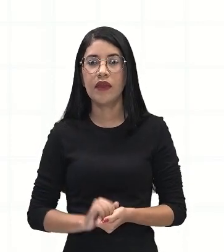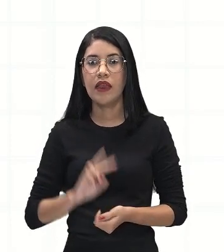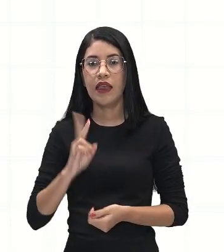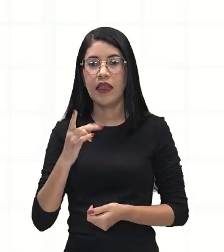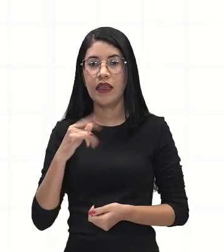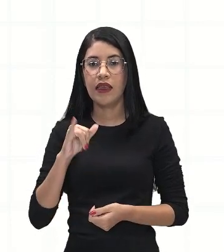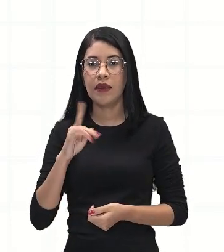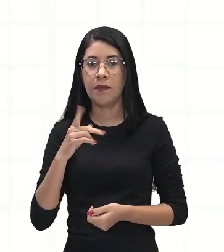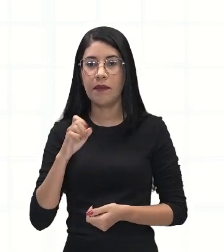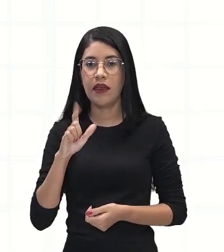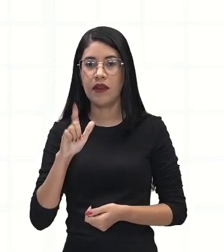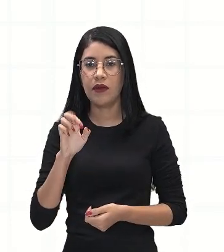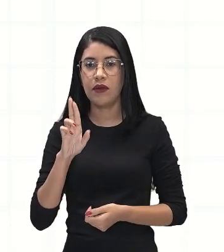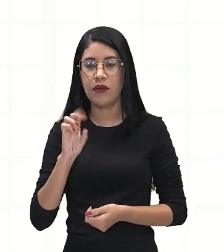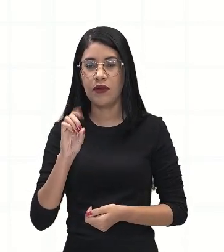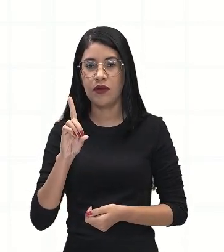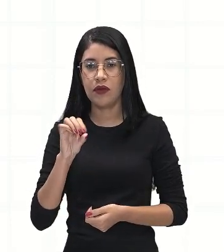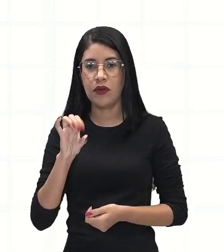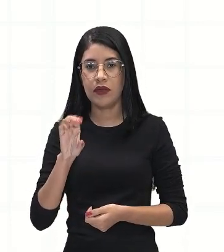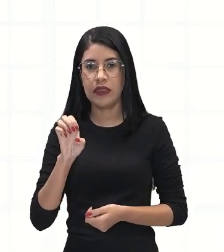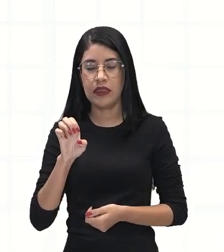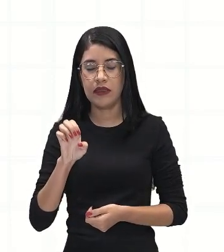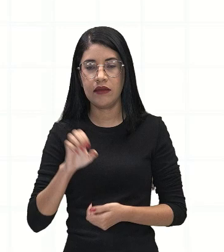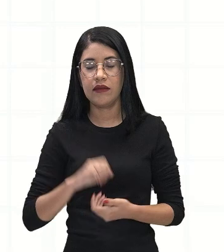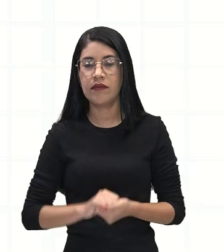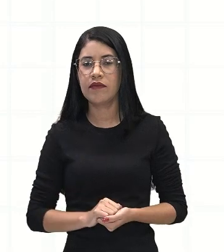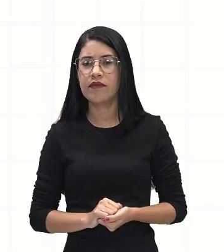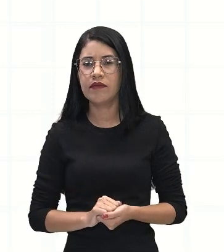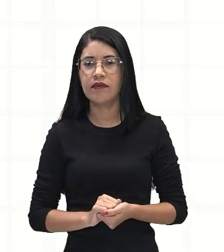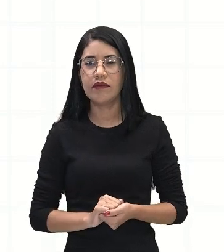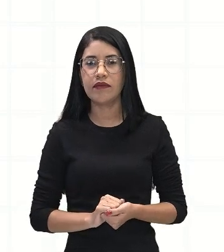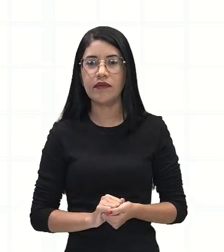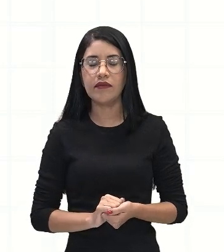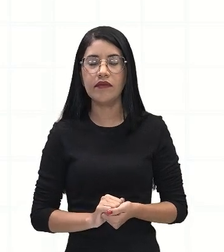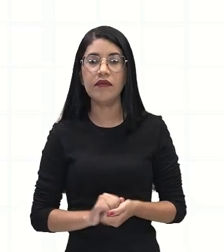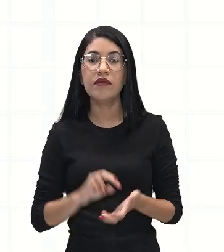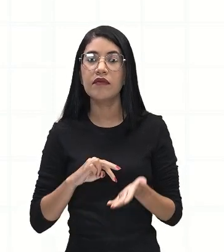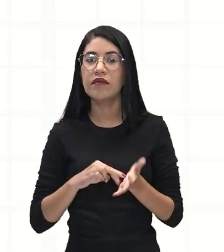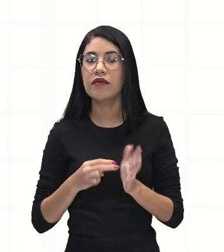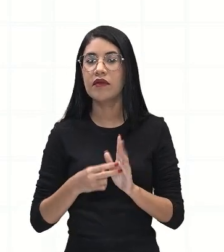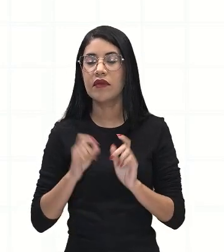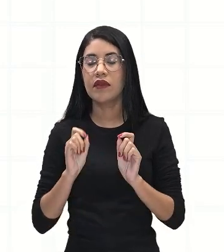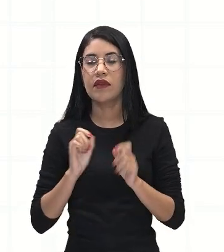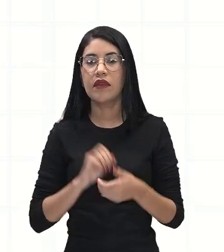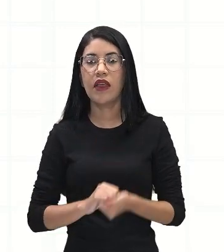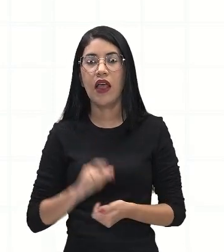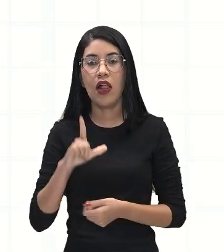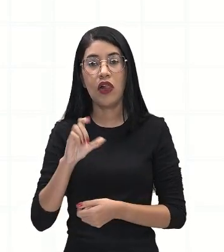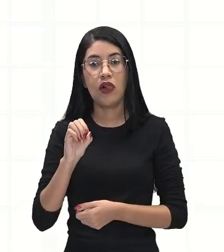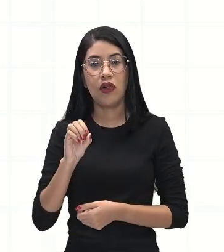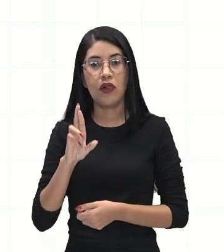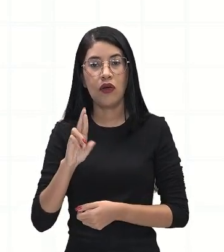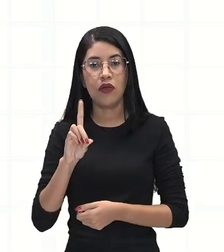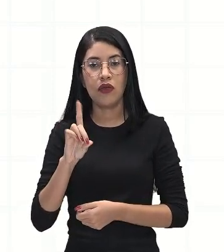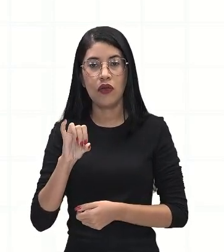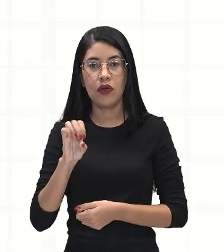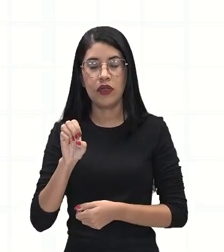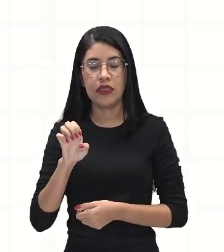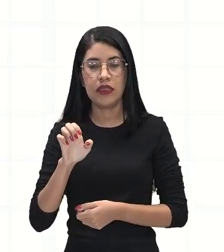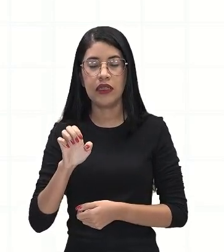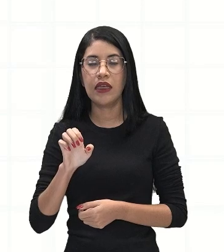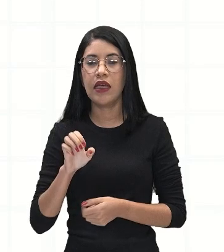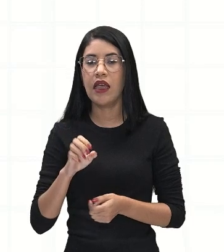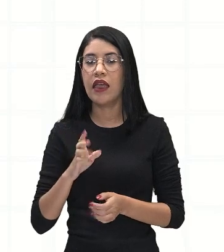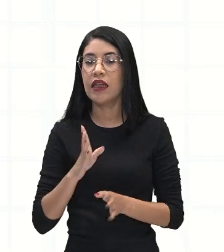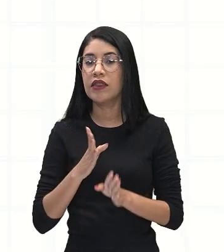como hiperlordose. Bem, lordose é o nome da curvatura que nós